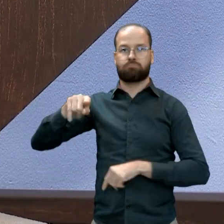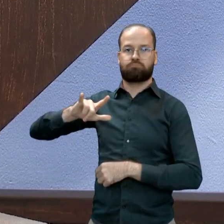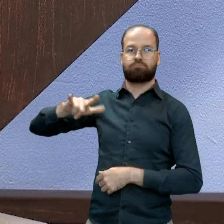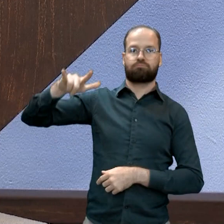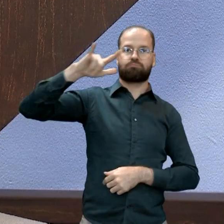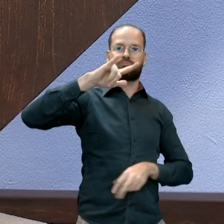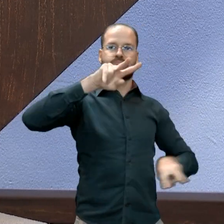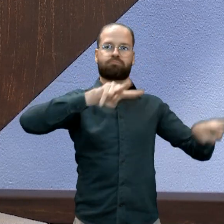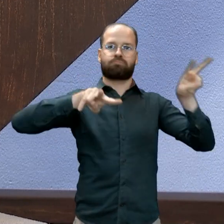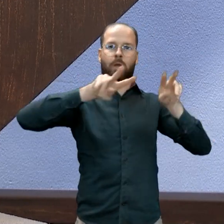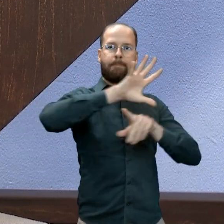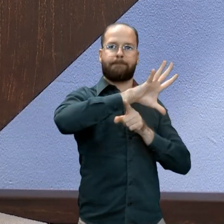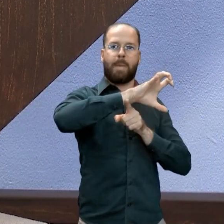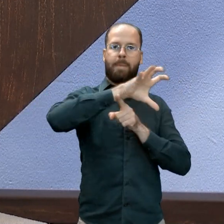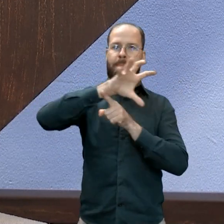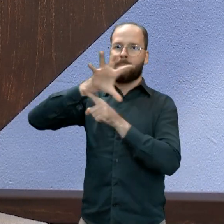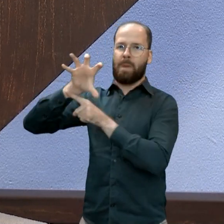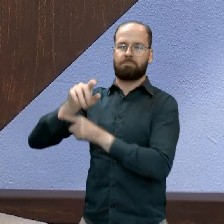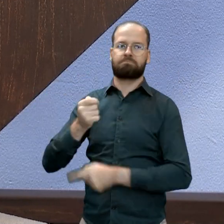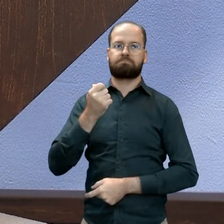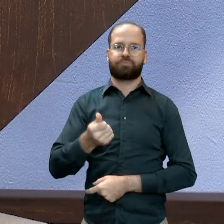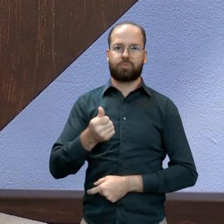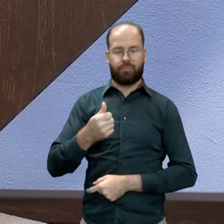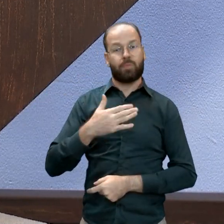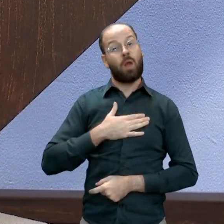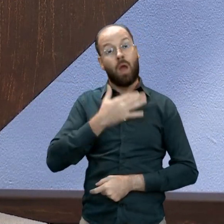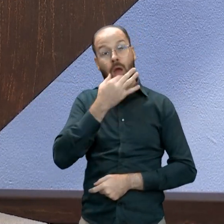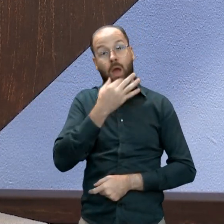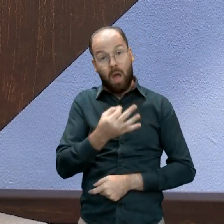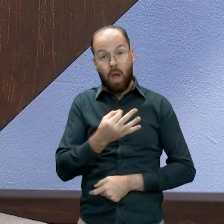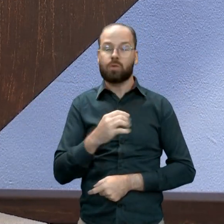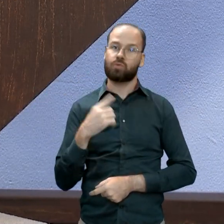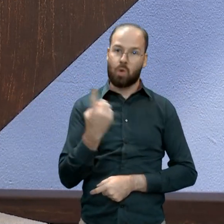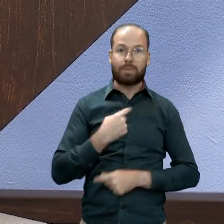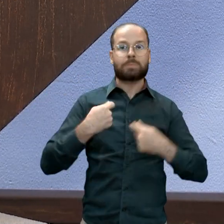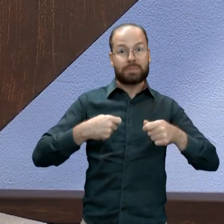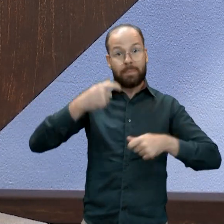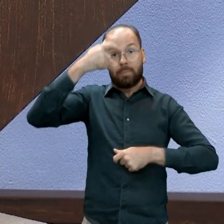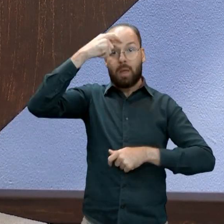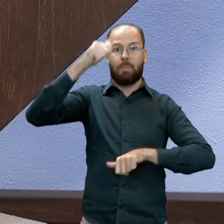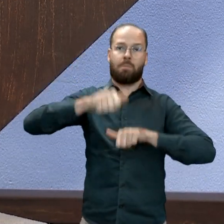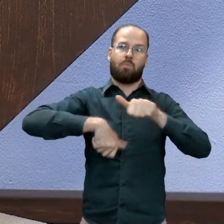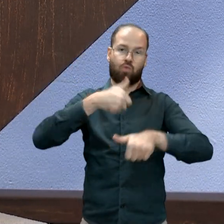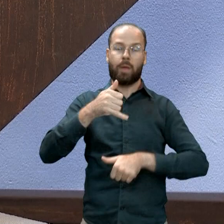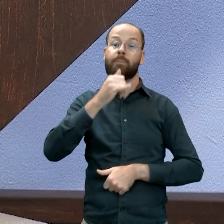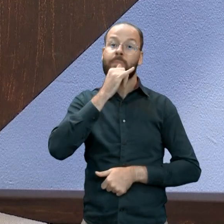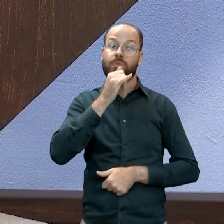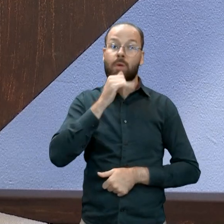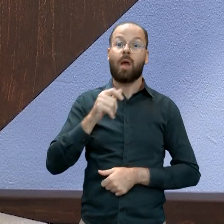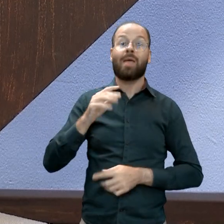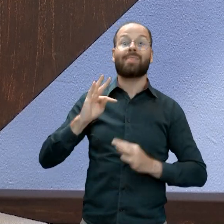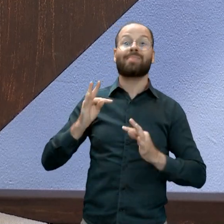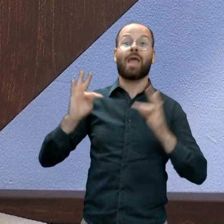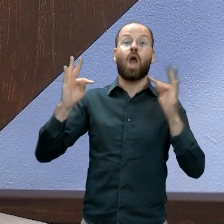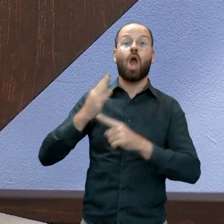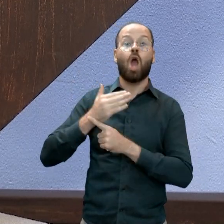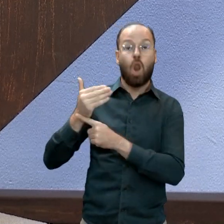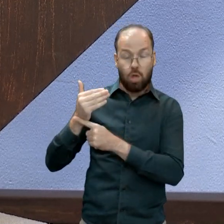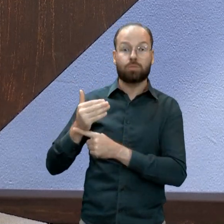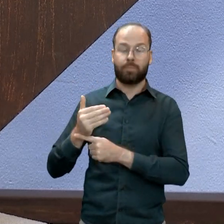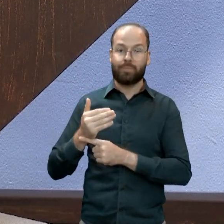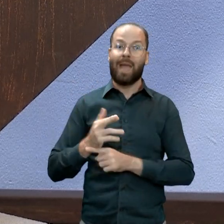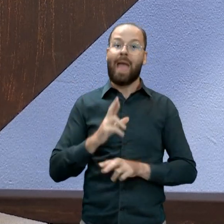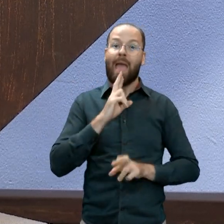acho que tem que mudar um pouco a visão, não é a substituição, é para aquilo que eu não tenho acesso, ou aquilo que eu não tenho bons resultados,